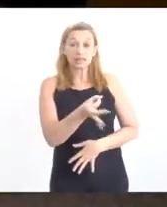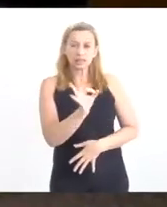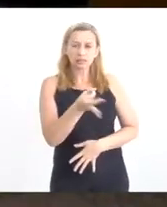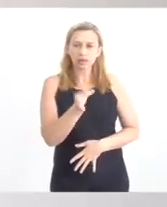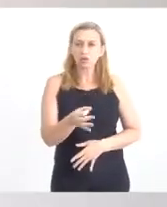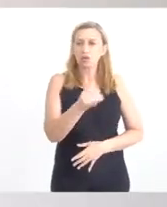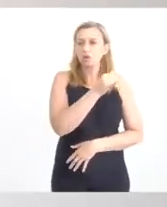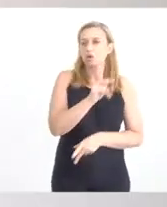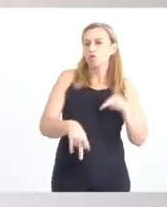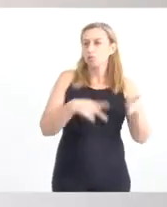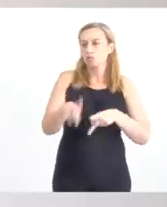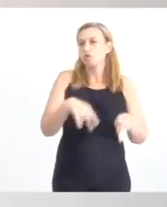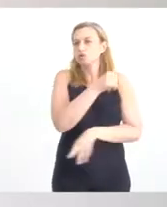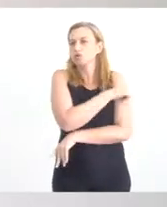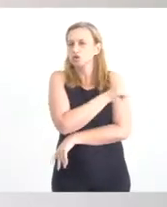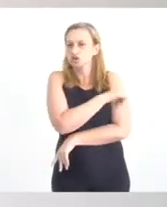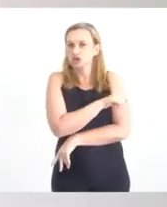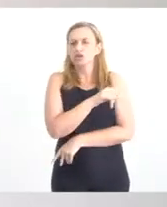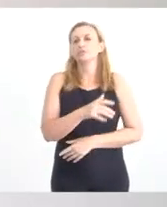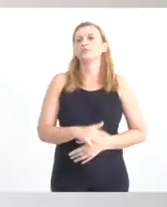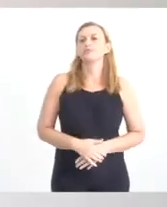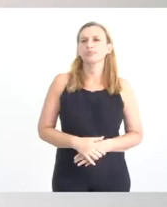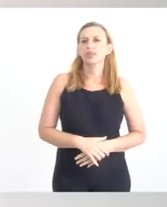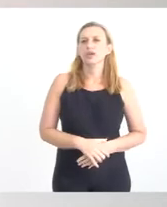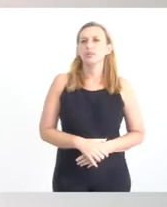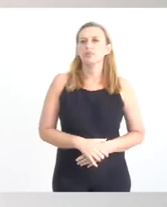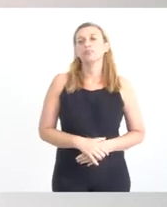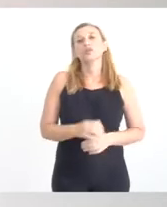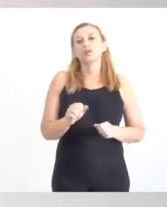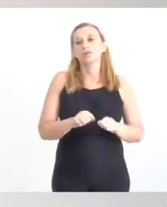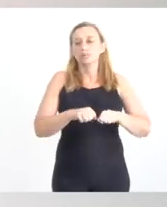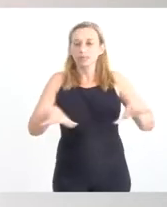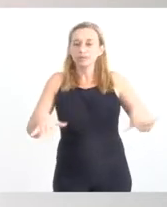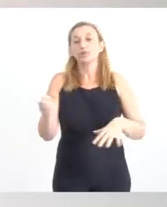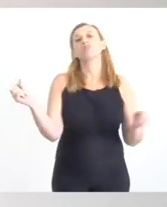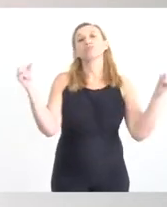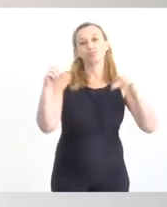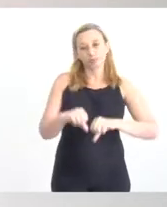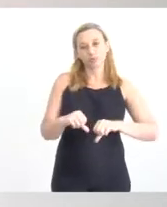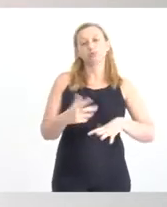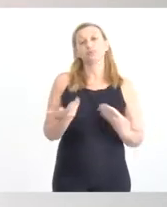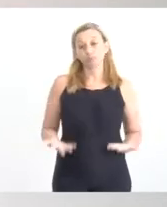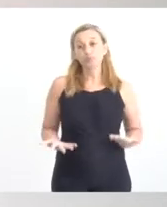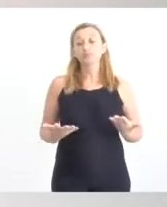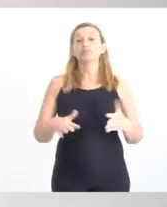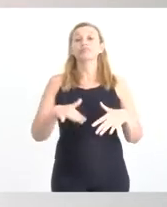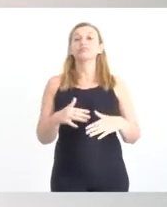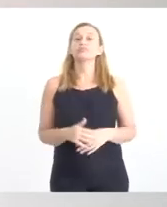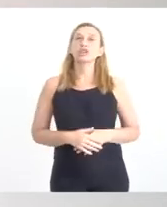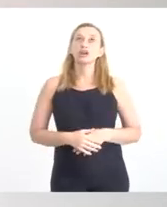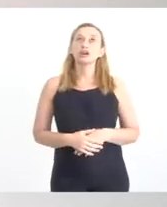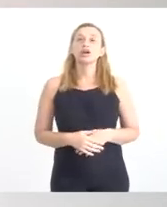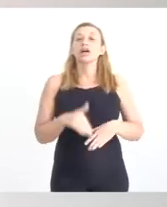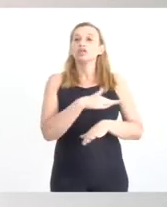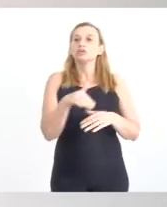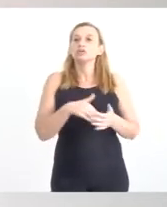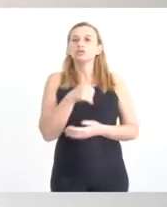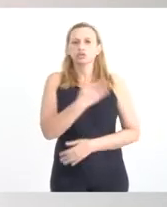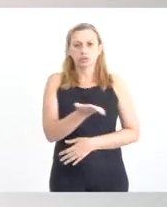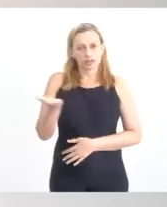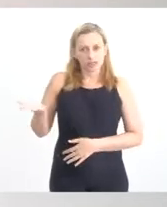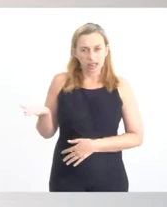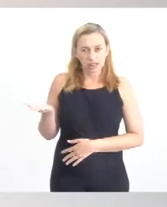o povo do Rio de Janeiro teria passado estaria passando uma pandemia e o bom então a todos